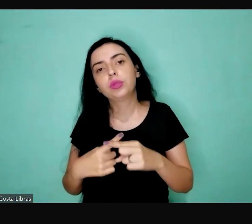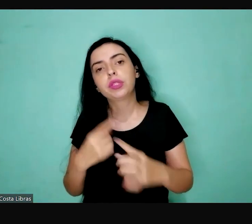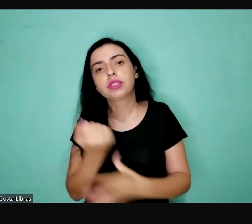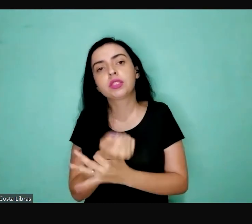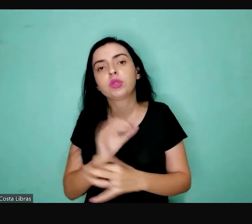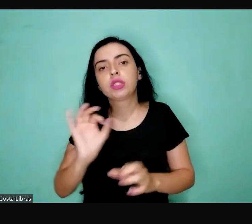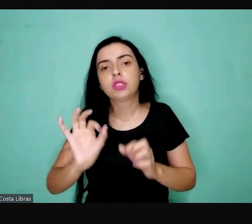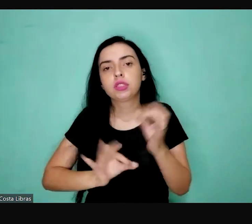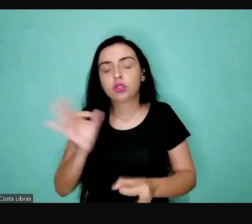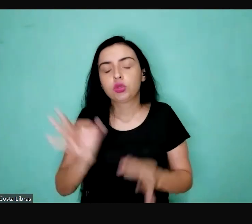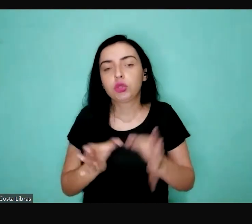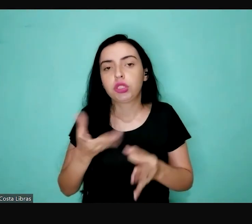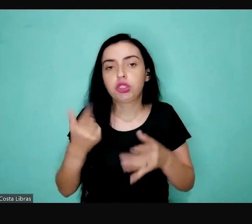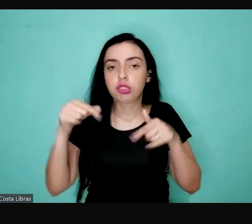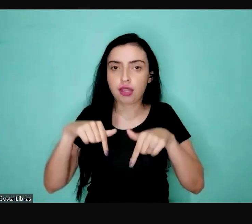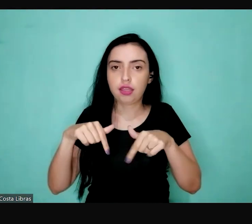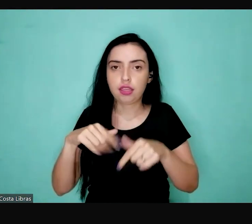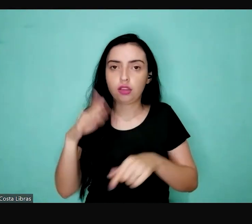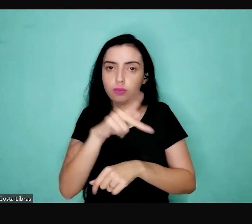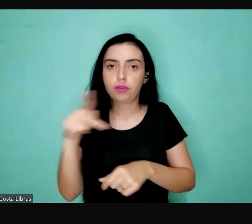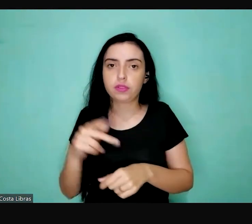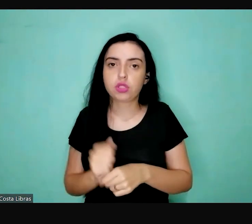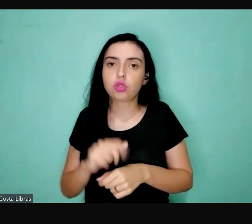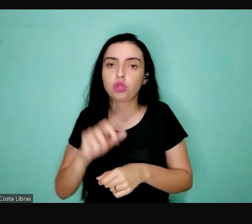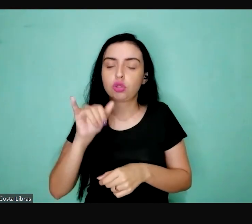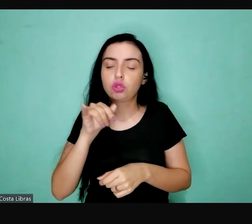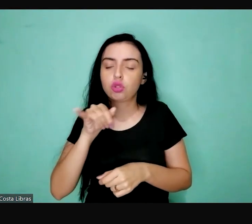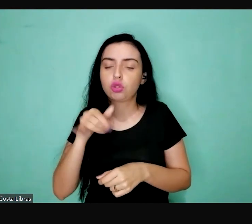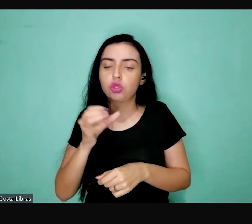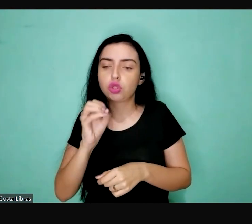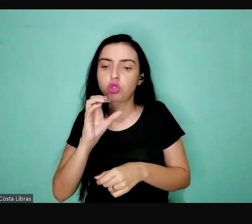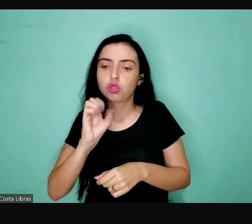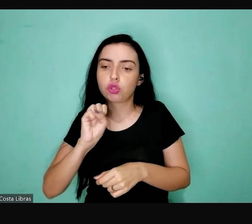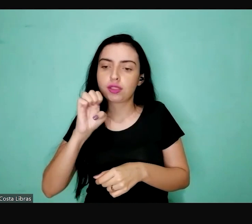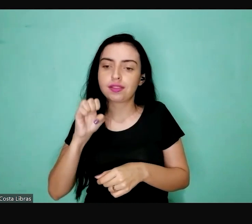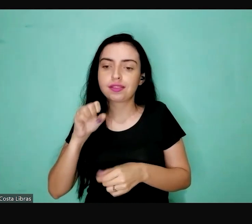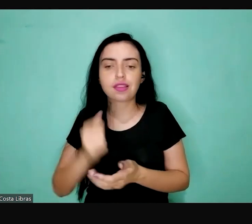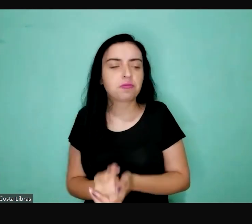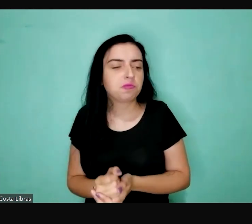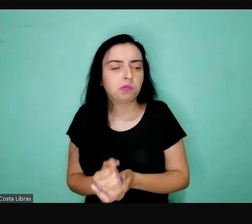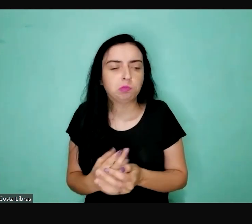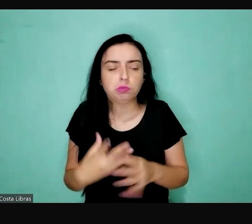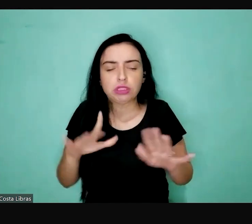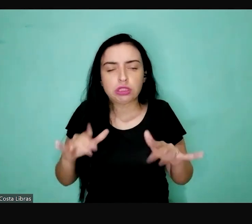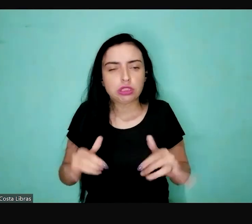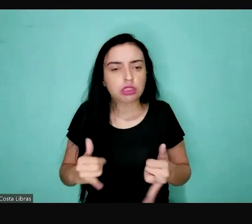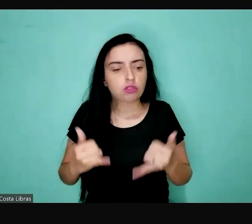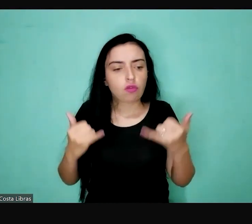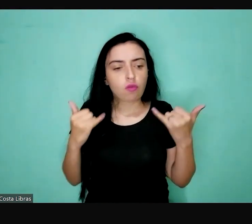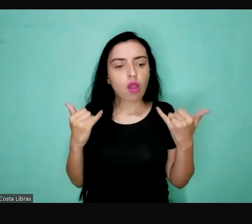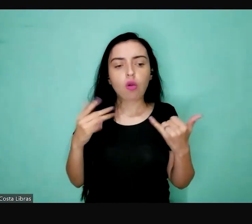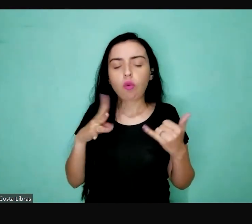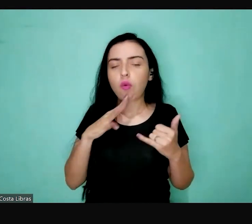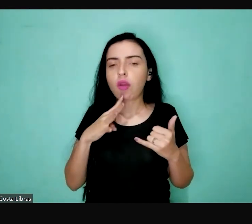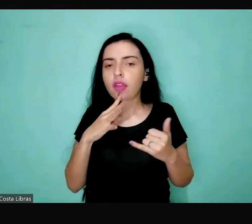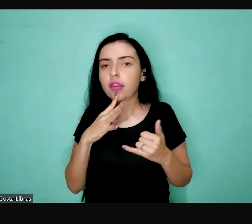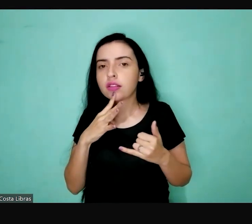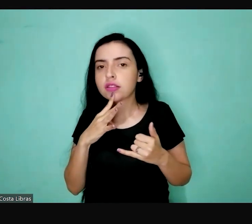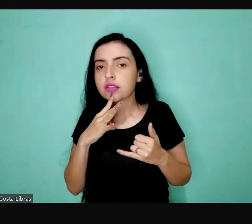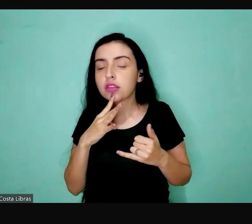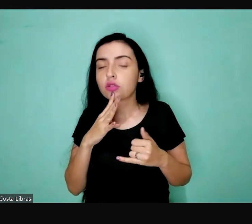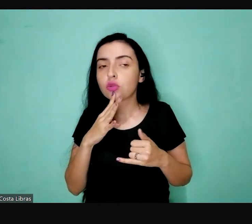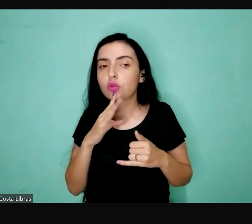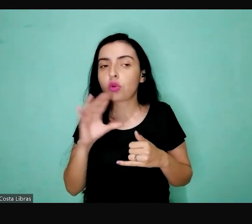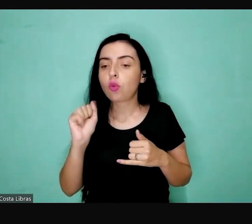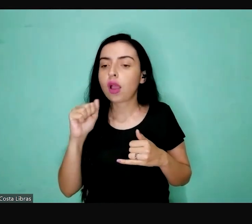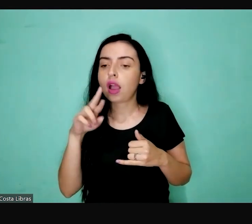jurídica, e aqui o professor José Carlos Francisco, além de um excelente, que é conhecido aqui no tribunal como Carlos Francisco, né, de